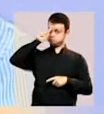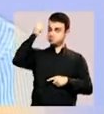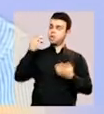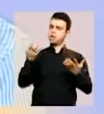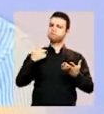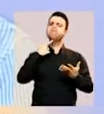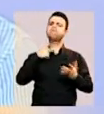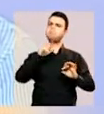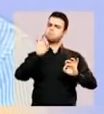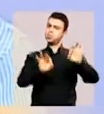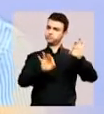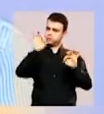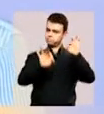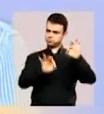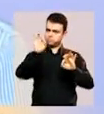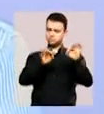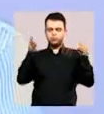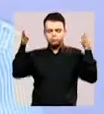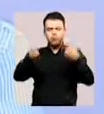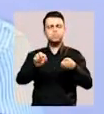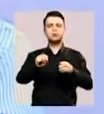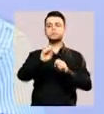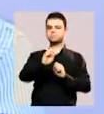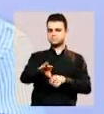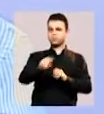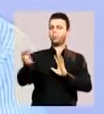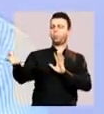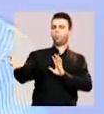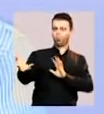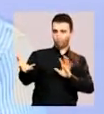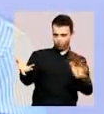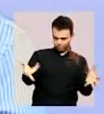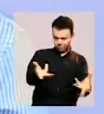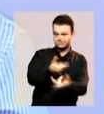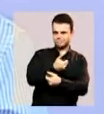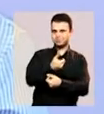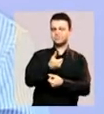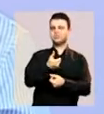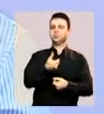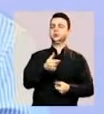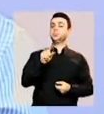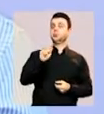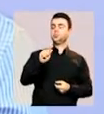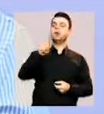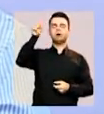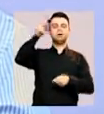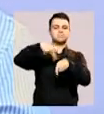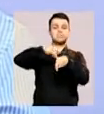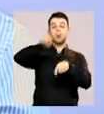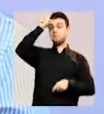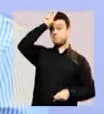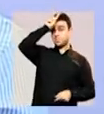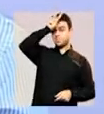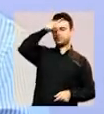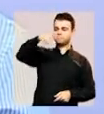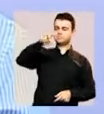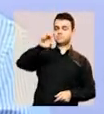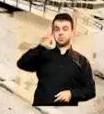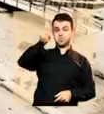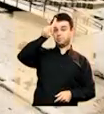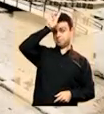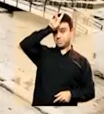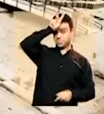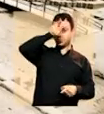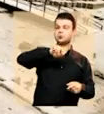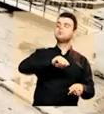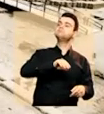projeto voltado para a educação de qualidade nesse intercâmbio. Eu fui para o Peru, fiquei na cidade de Lima,